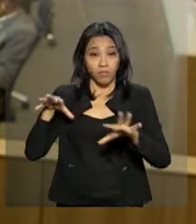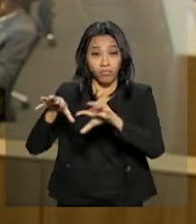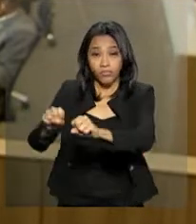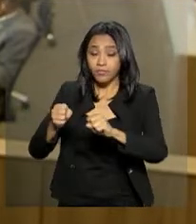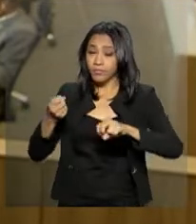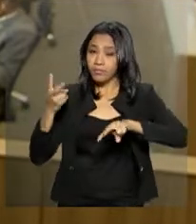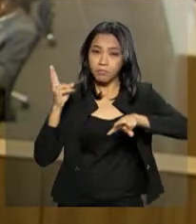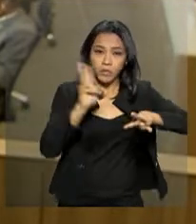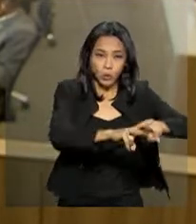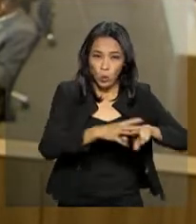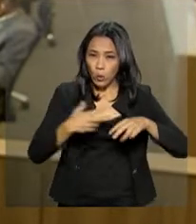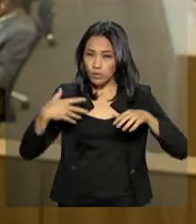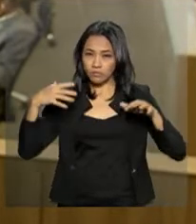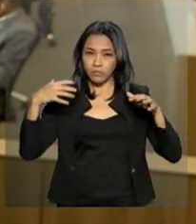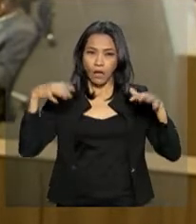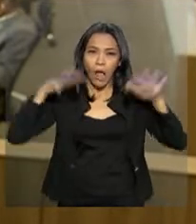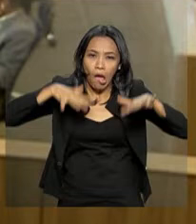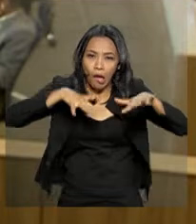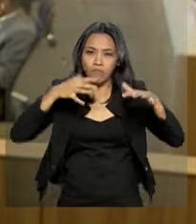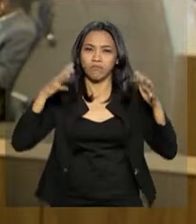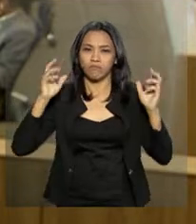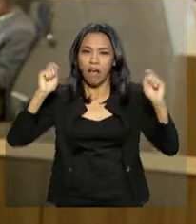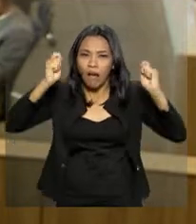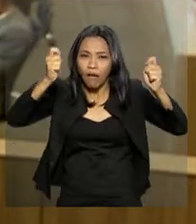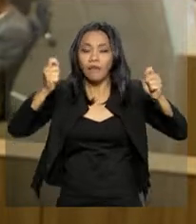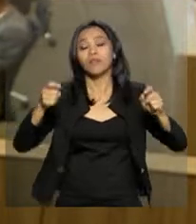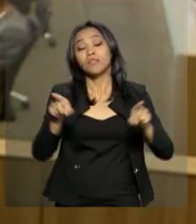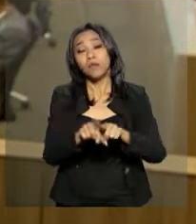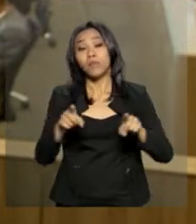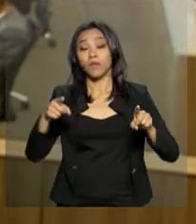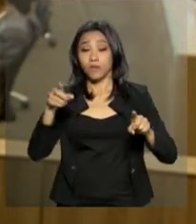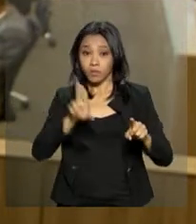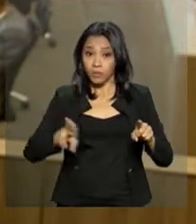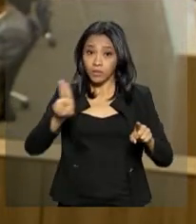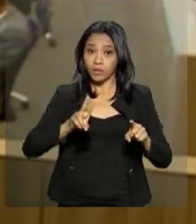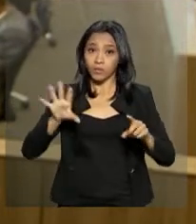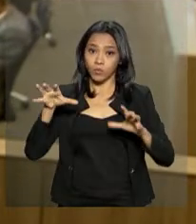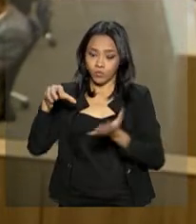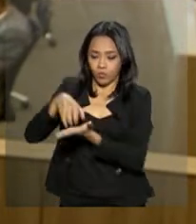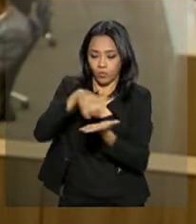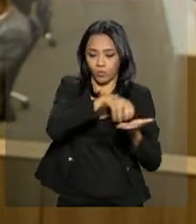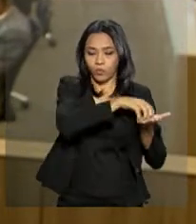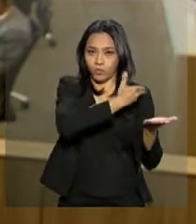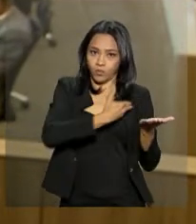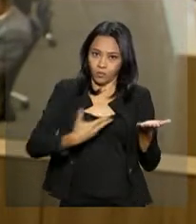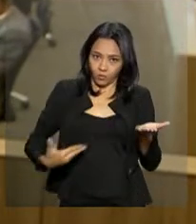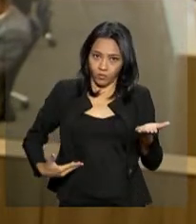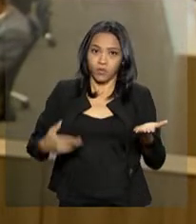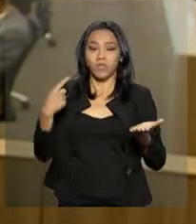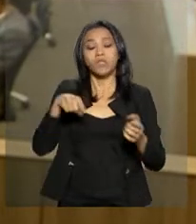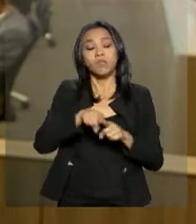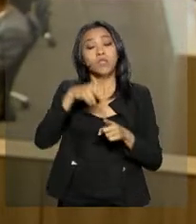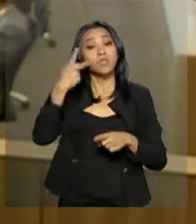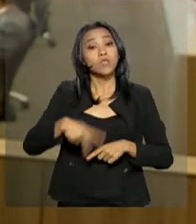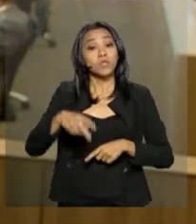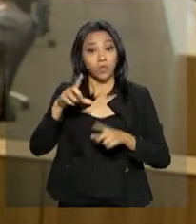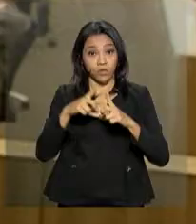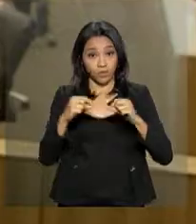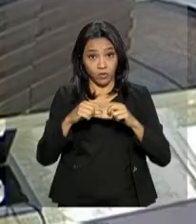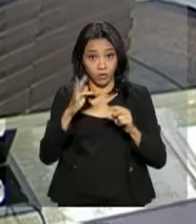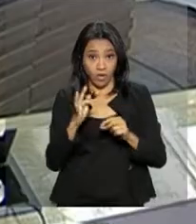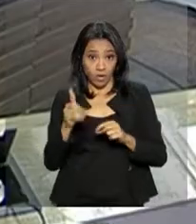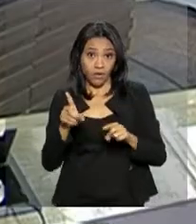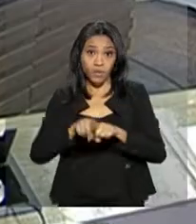manifestações além de coordenar a atuação integrada de forças e órgãos federais dos estados do distrito federal e dos municípios